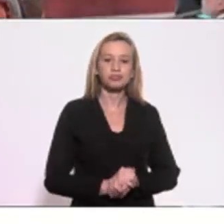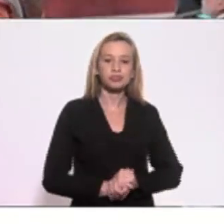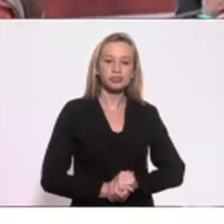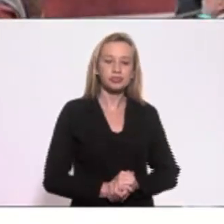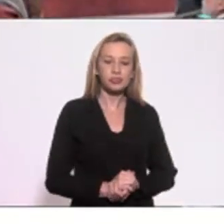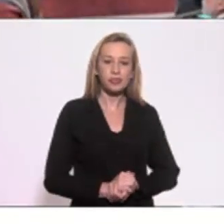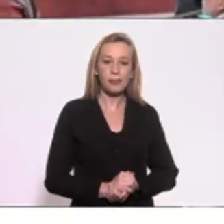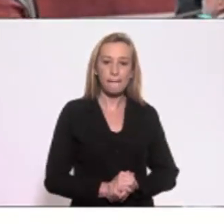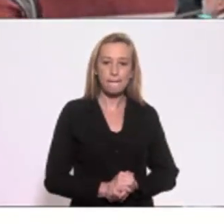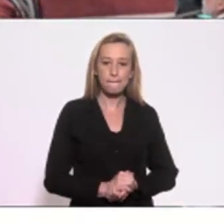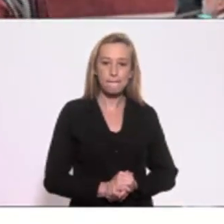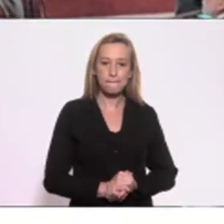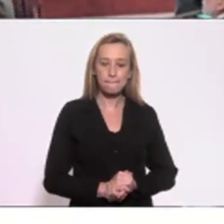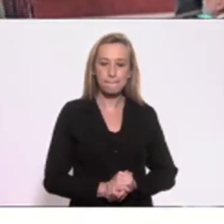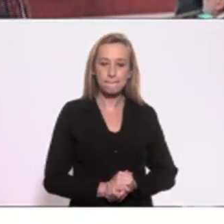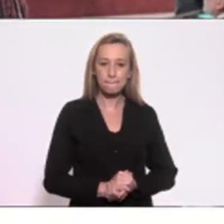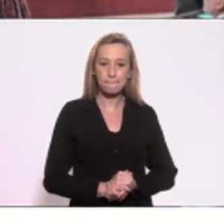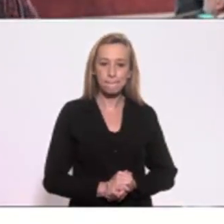7.